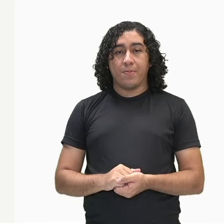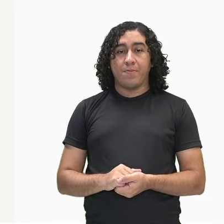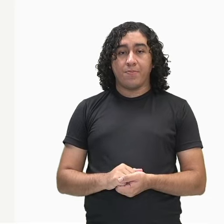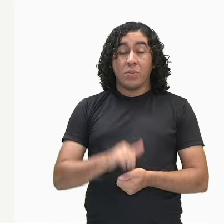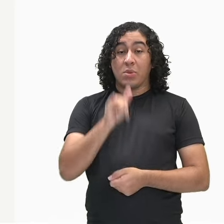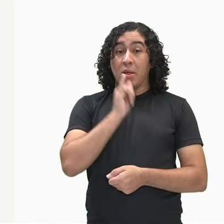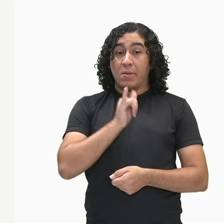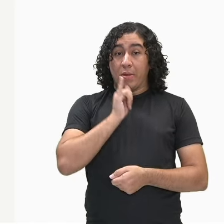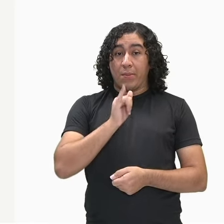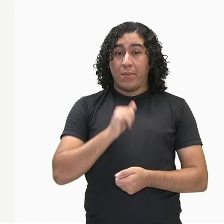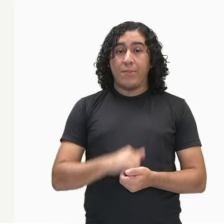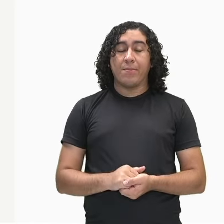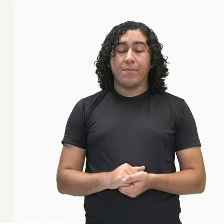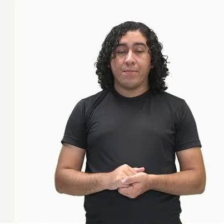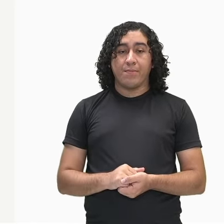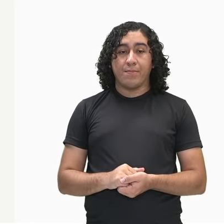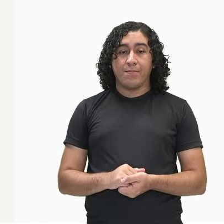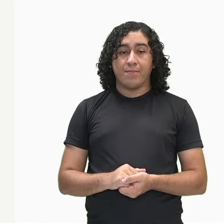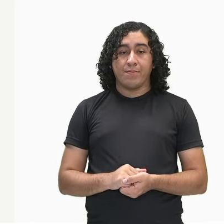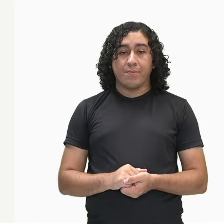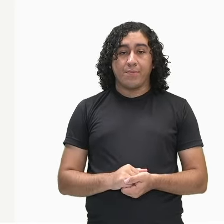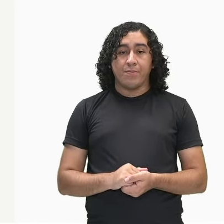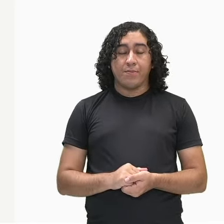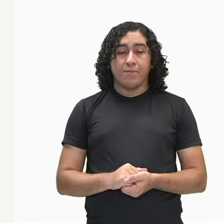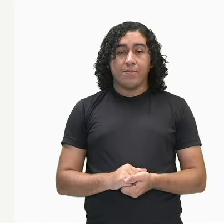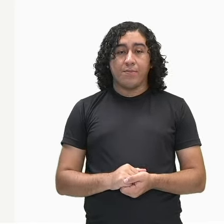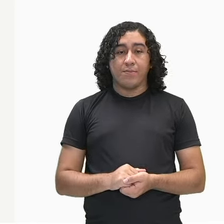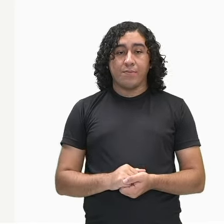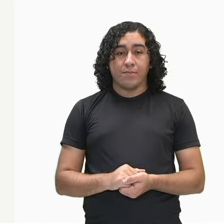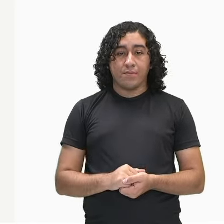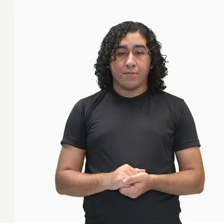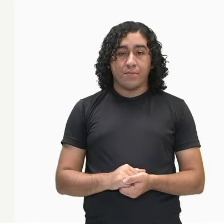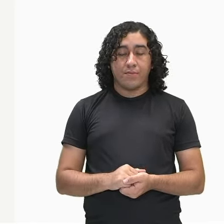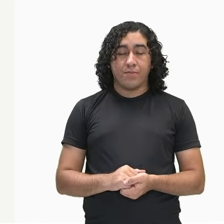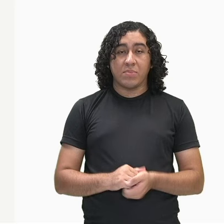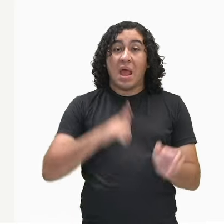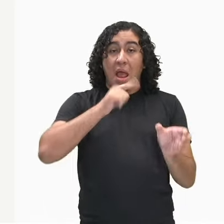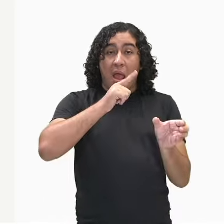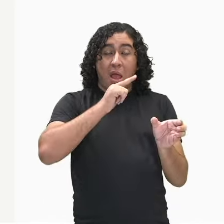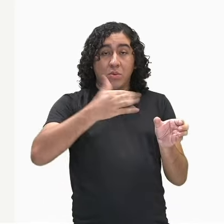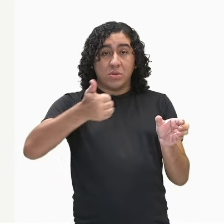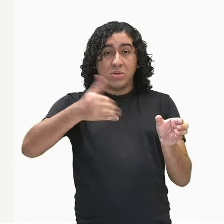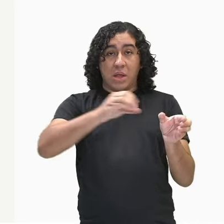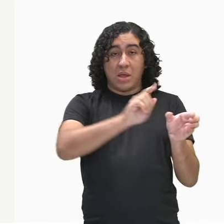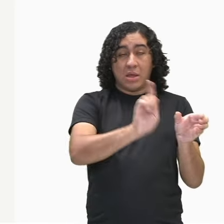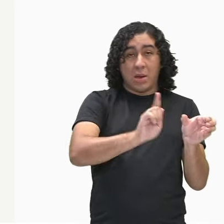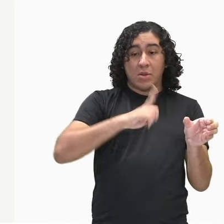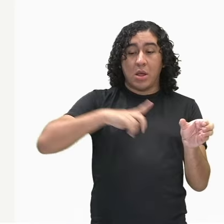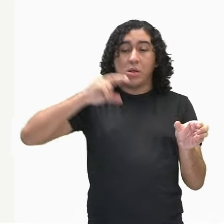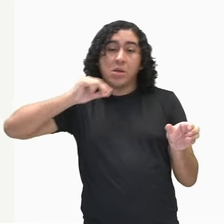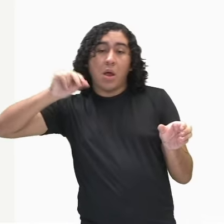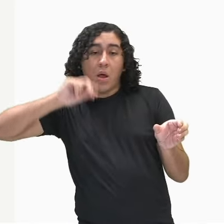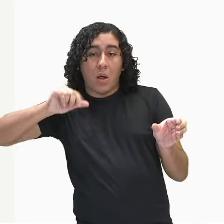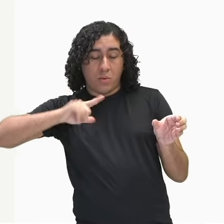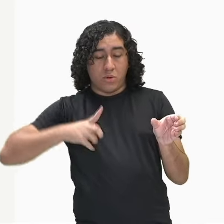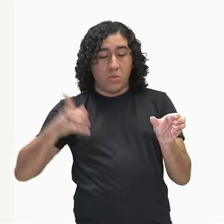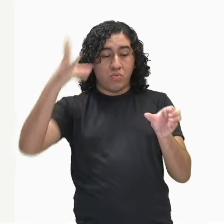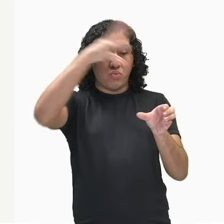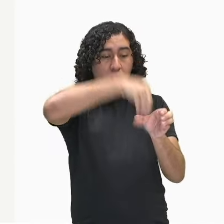exemplo aqui que nós temos é adiciona-se sal a 100 gramas de água a 20 graus